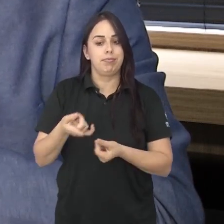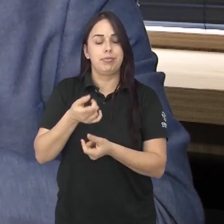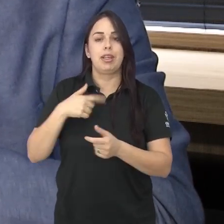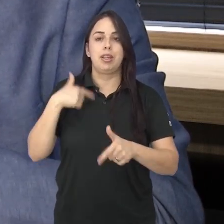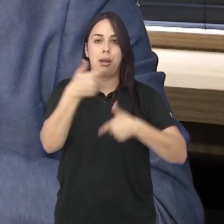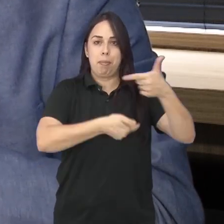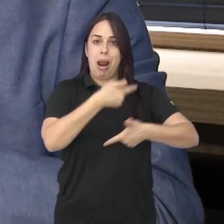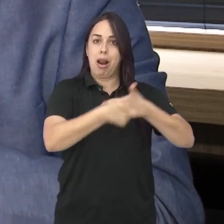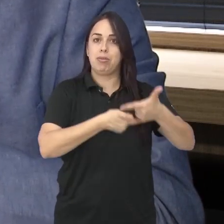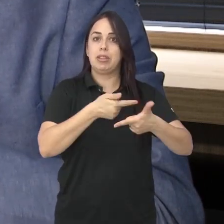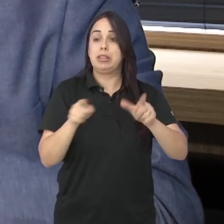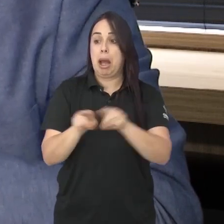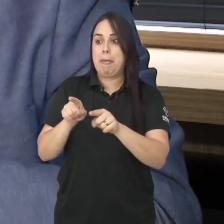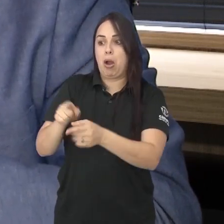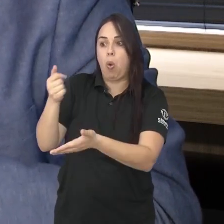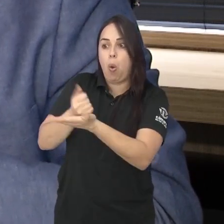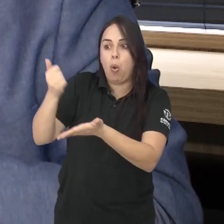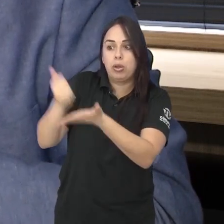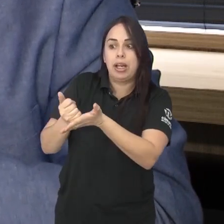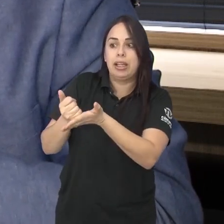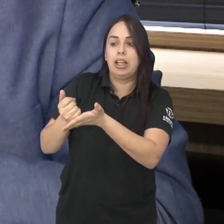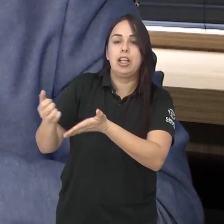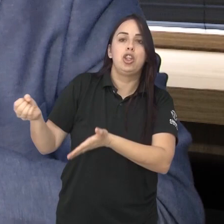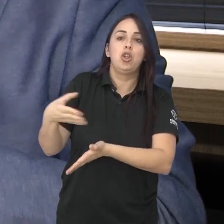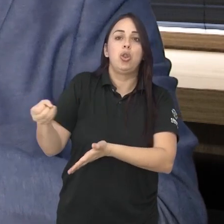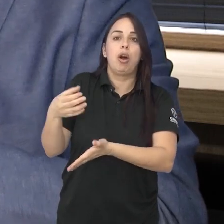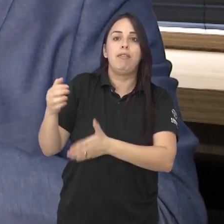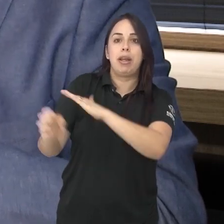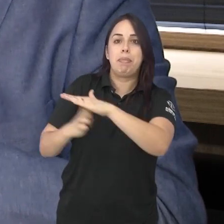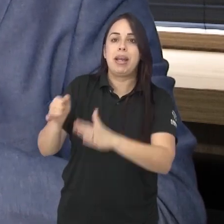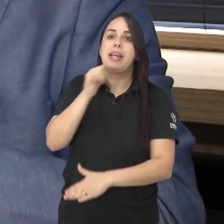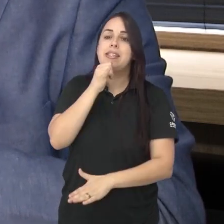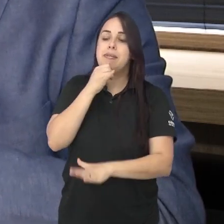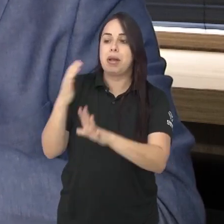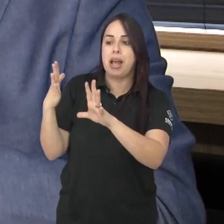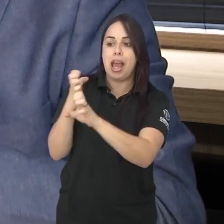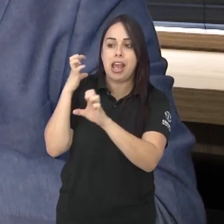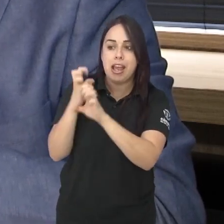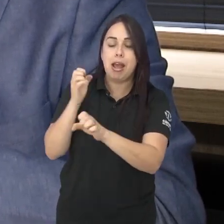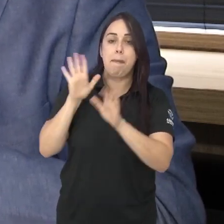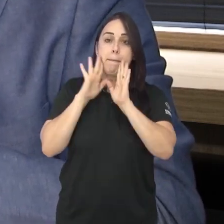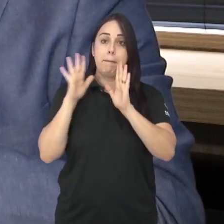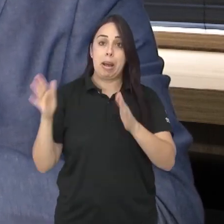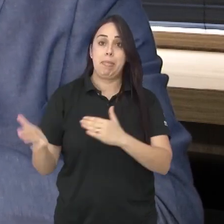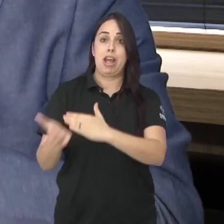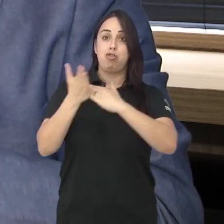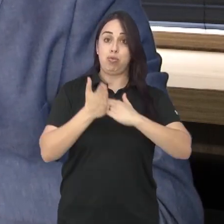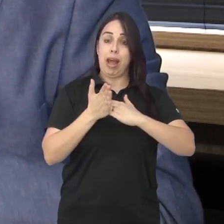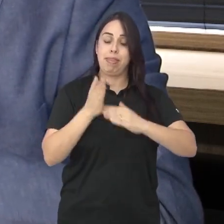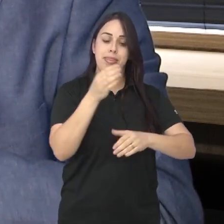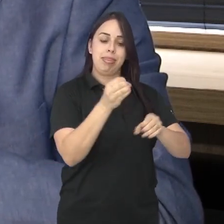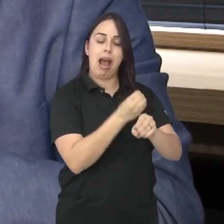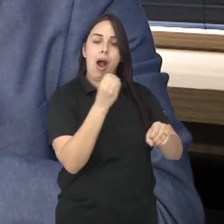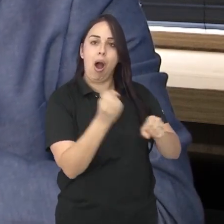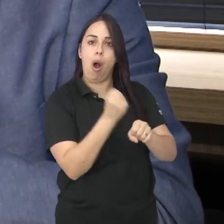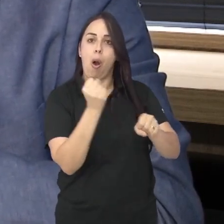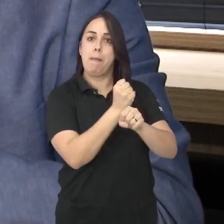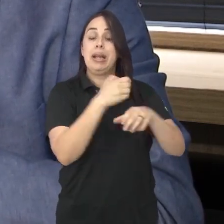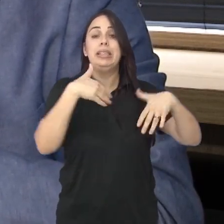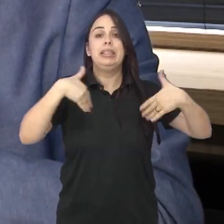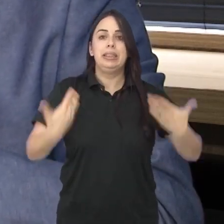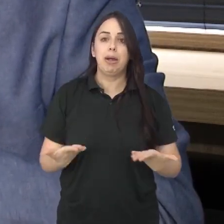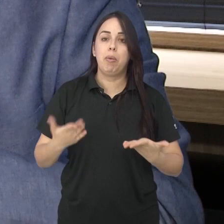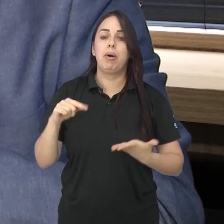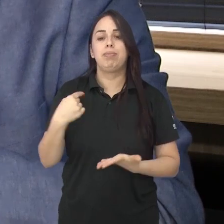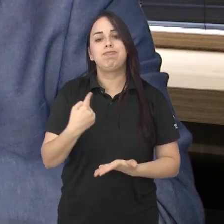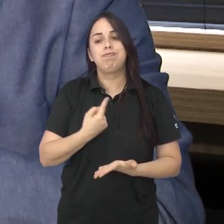eu também tenho contratações de empresas, entendeu? Eu preciso contratar um engenheiro específico para tal tipo de obra. Então, é aí